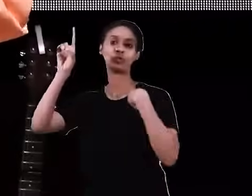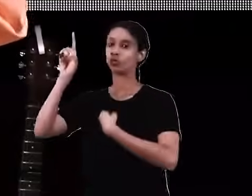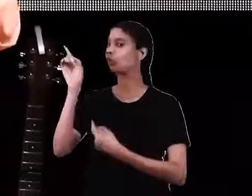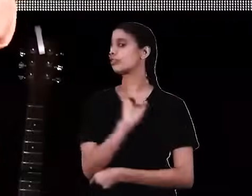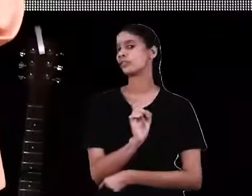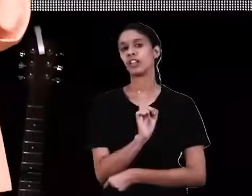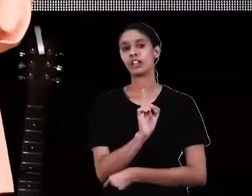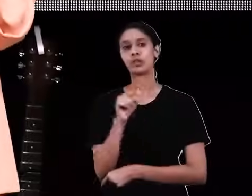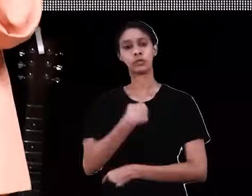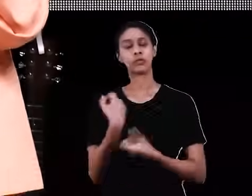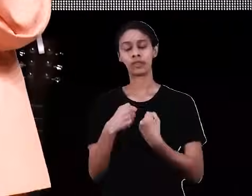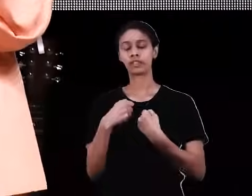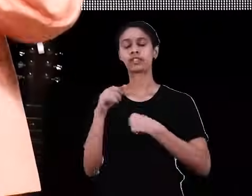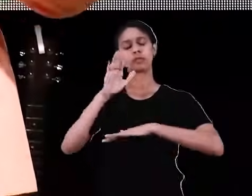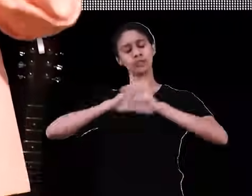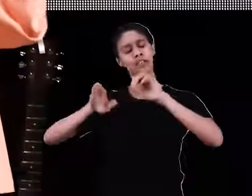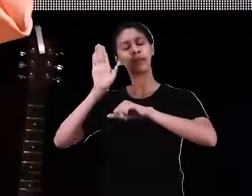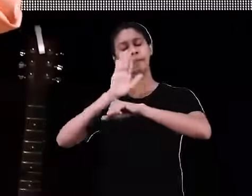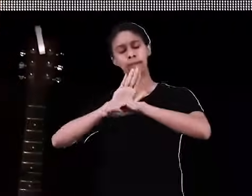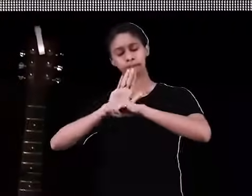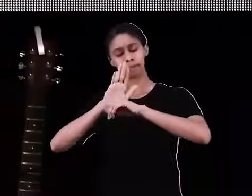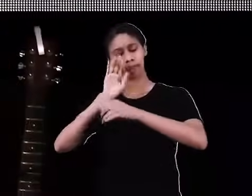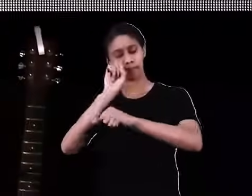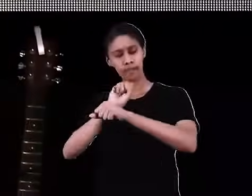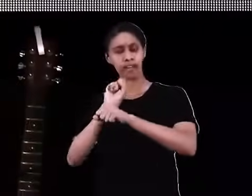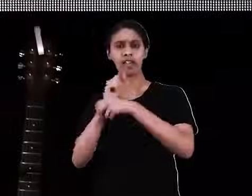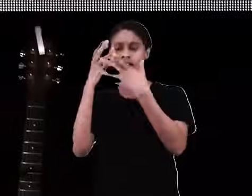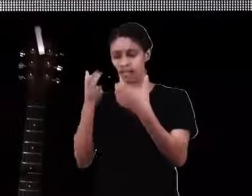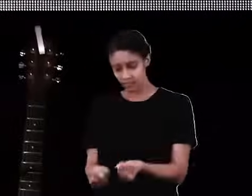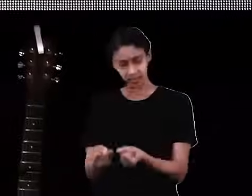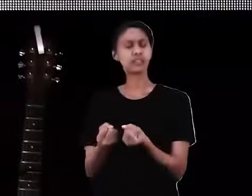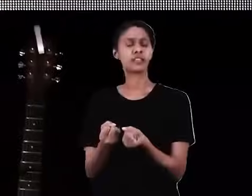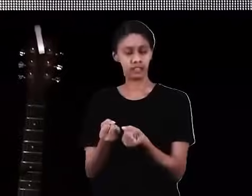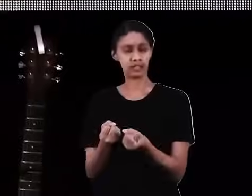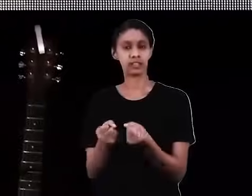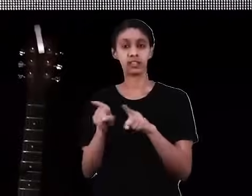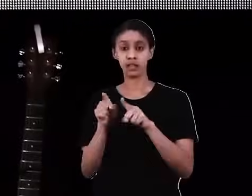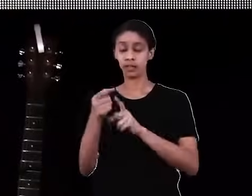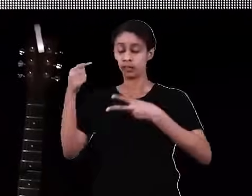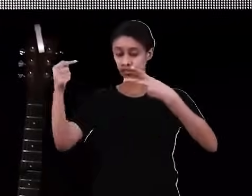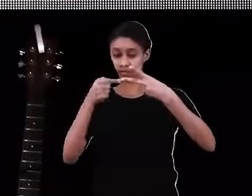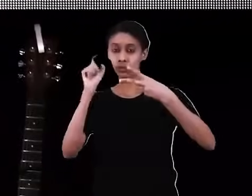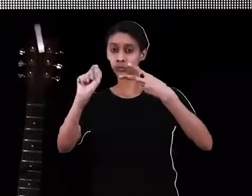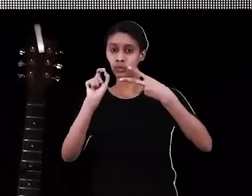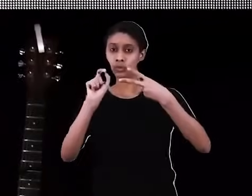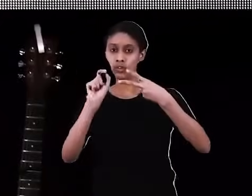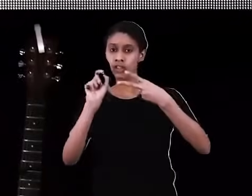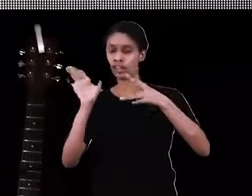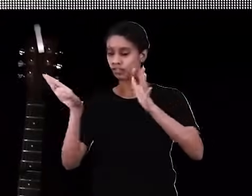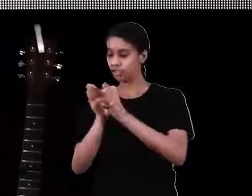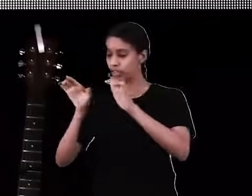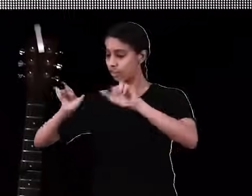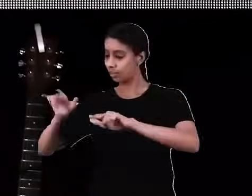humildes, submissas. Amém, gente? Segundo, governar a si mesmo não é sobre conquistar um território novo.